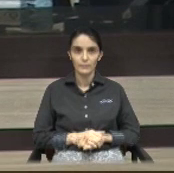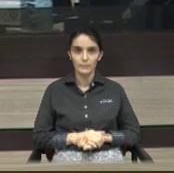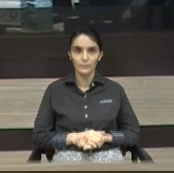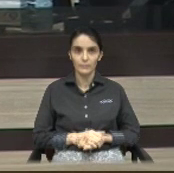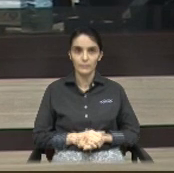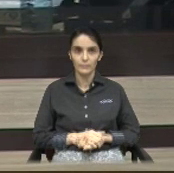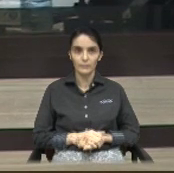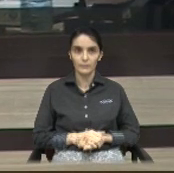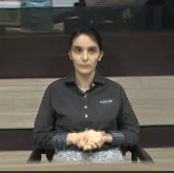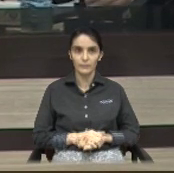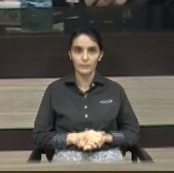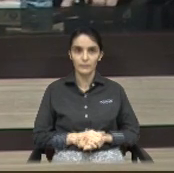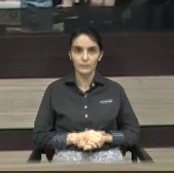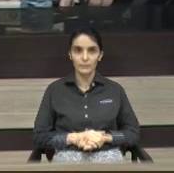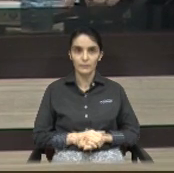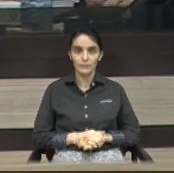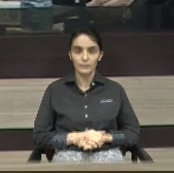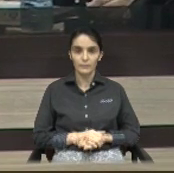Não só o cabeçalho.